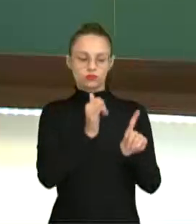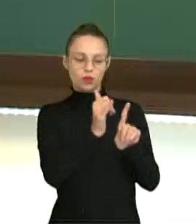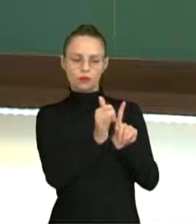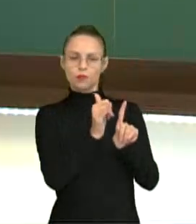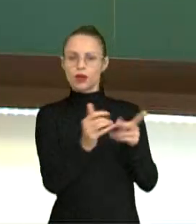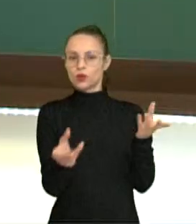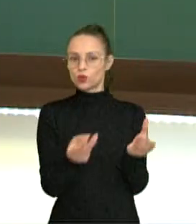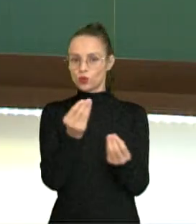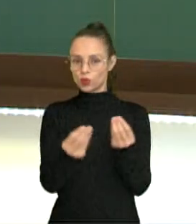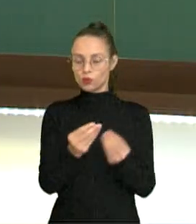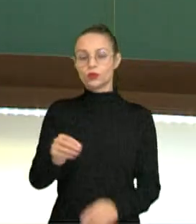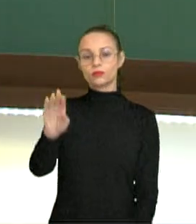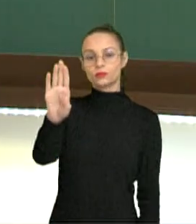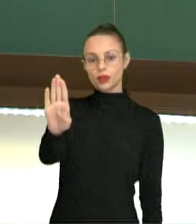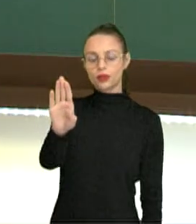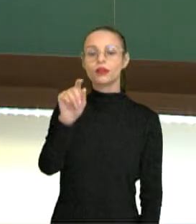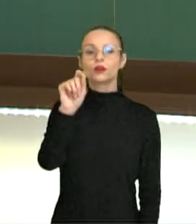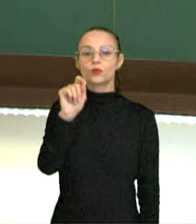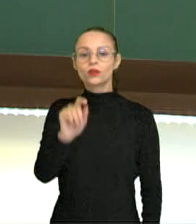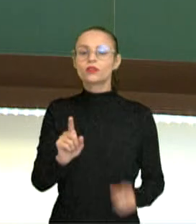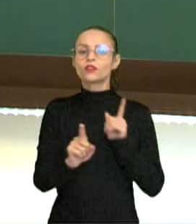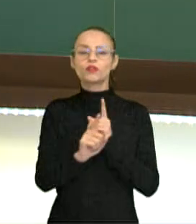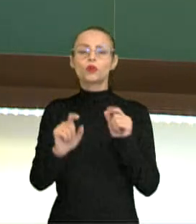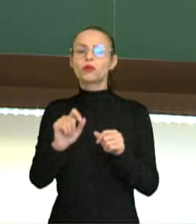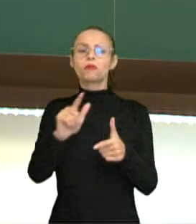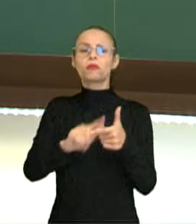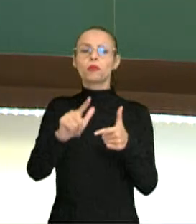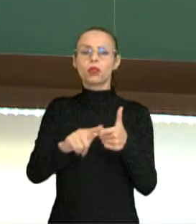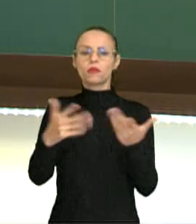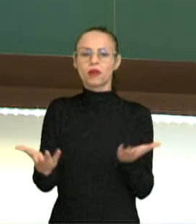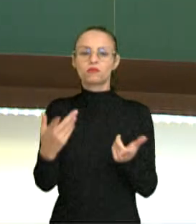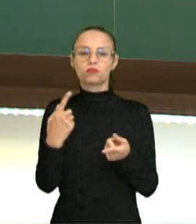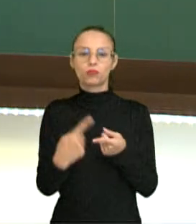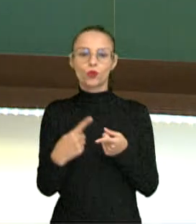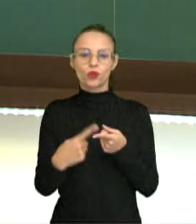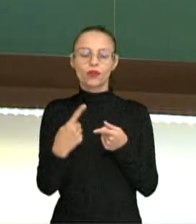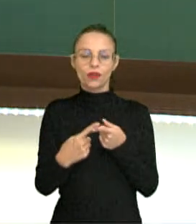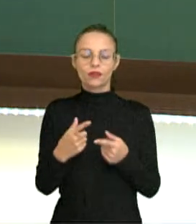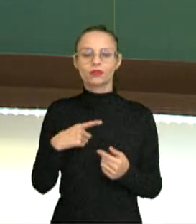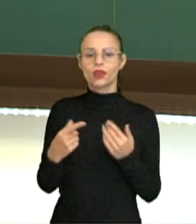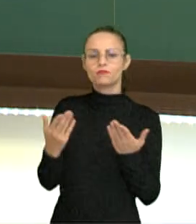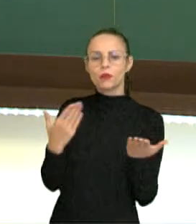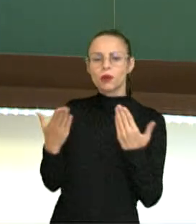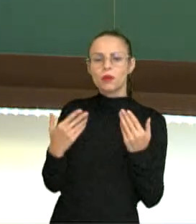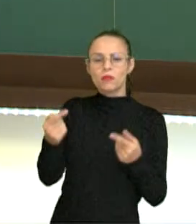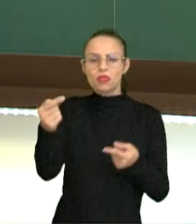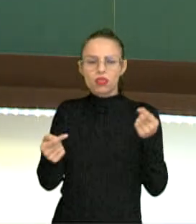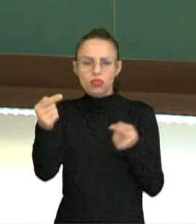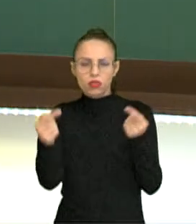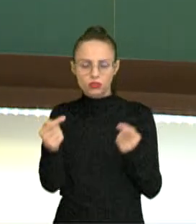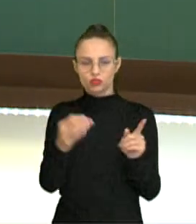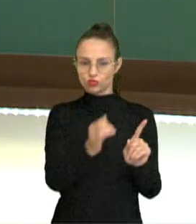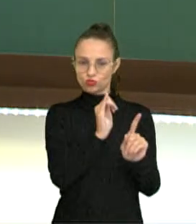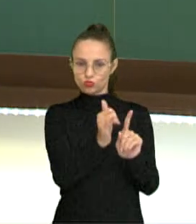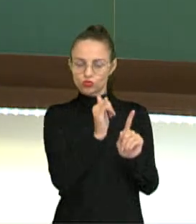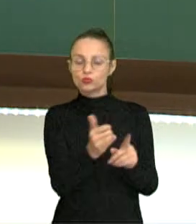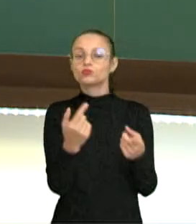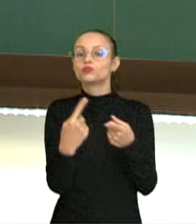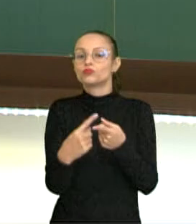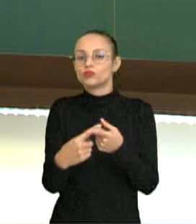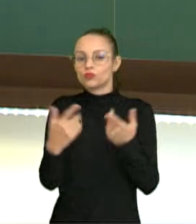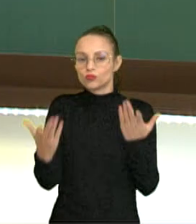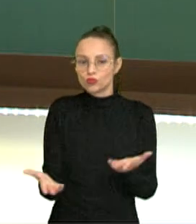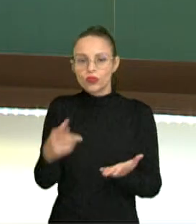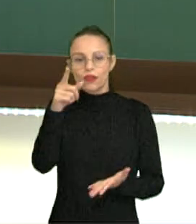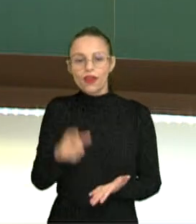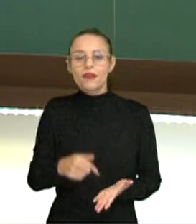direto. E na B, para identificar o conflito. Então, por que tem esse diálogo aqui, né? O discurso direto? Para dar o